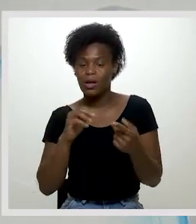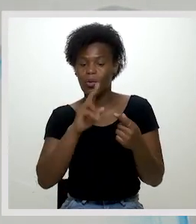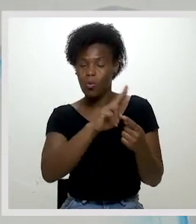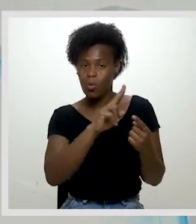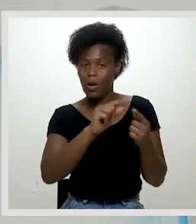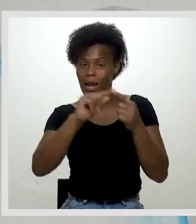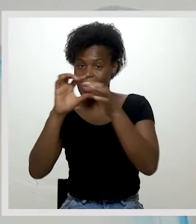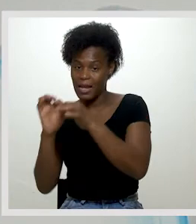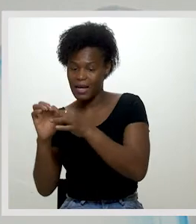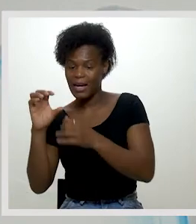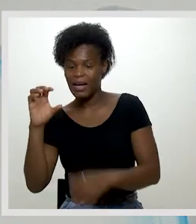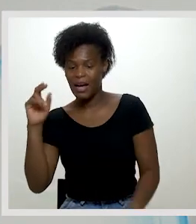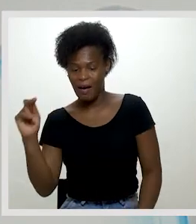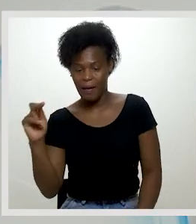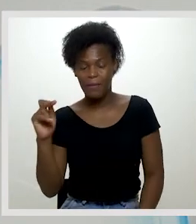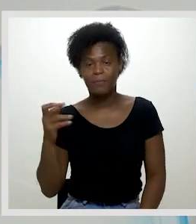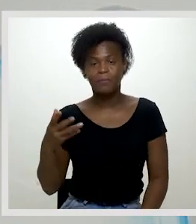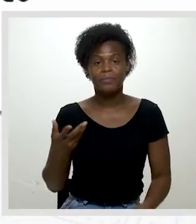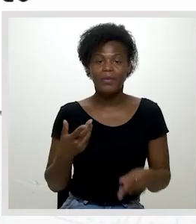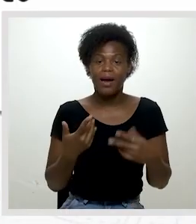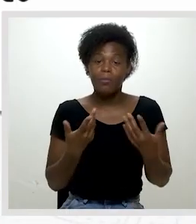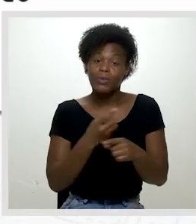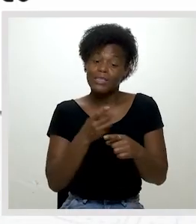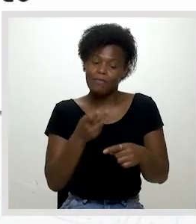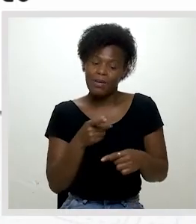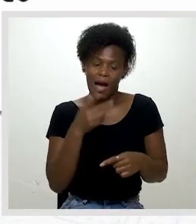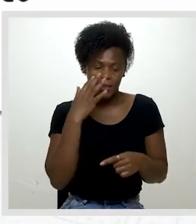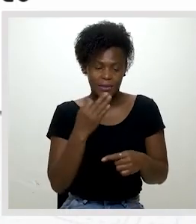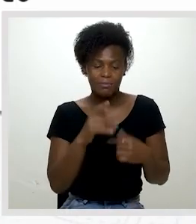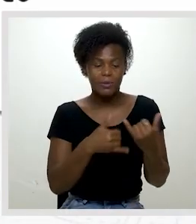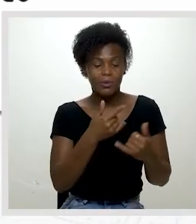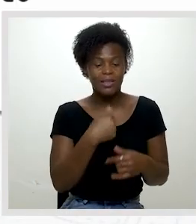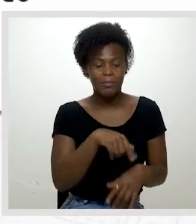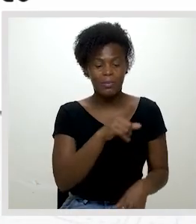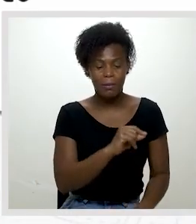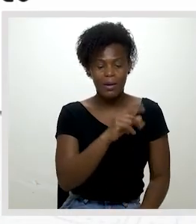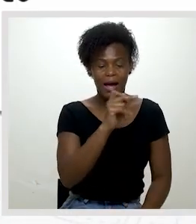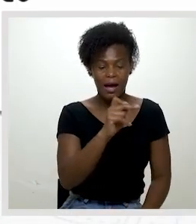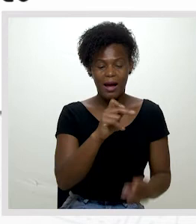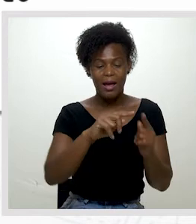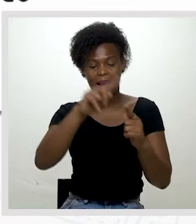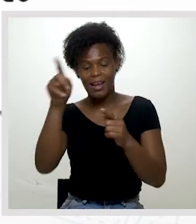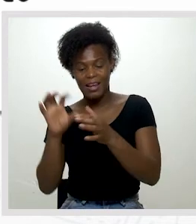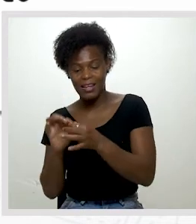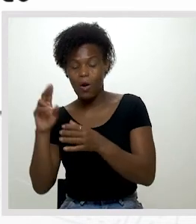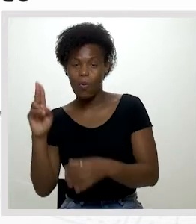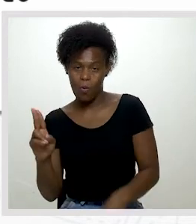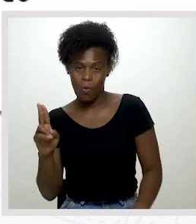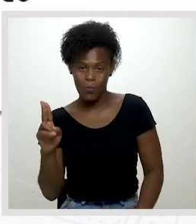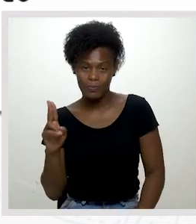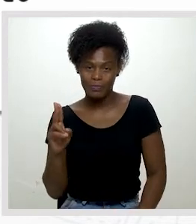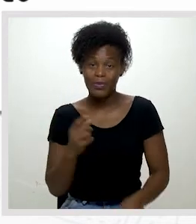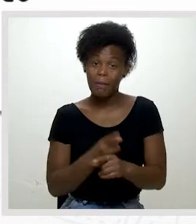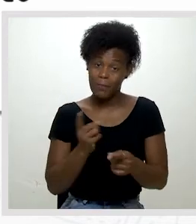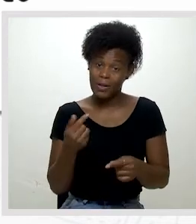a adenina, e é por isso que ficou assim. Temos também a adenina, liga-se com o quê? Com o racilo, porque